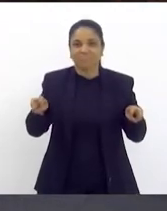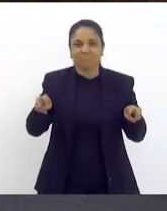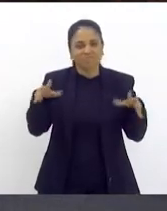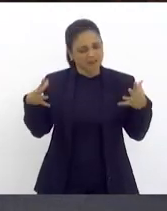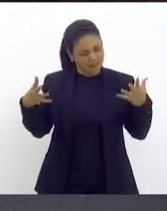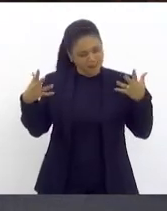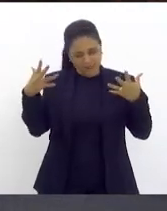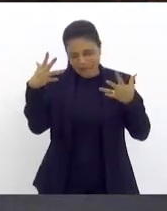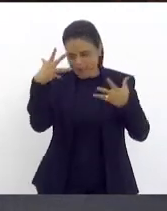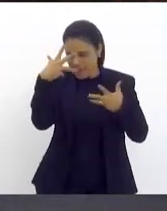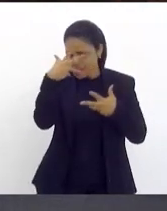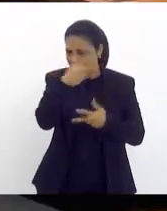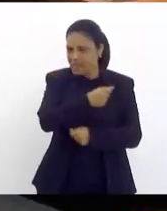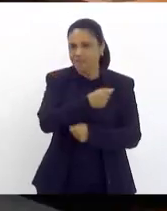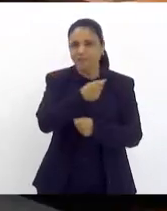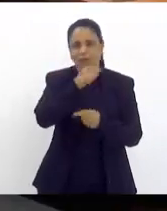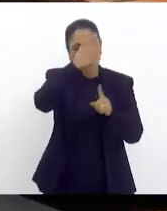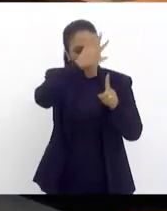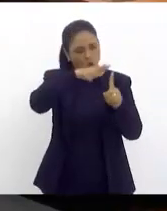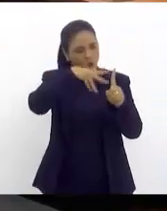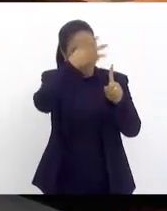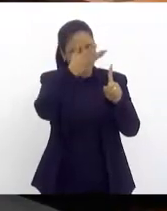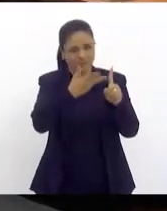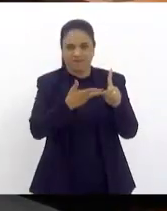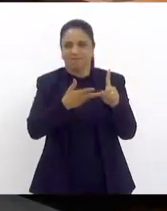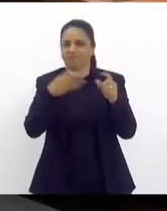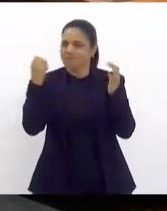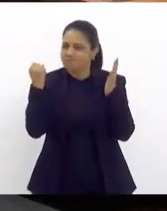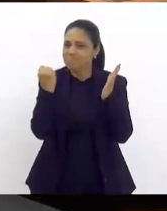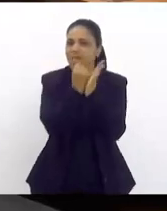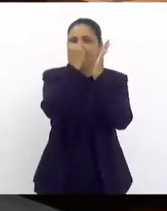homenagem. Eu acho que isso é marcante.